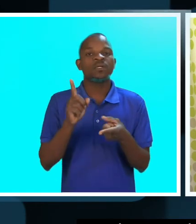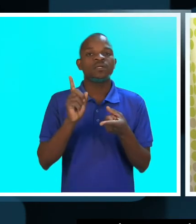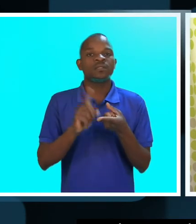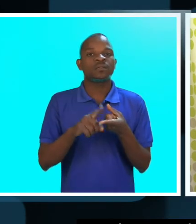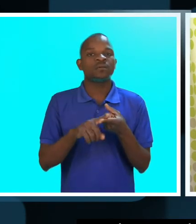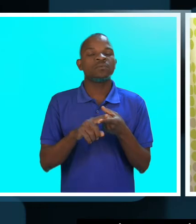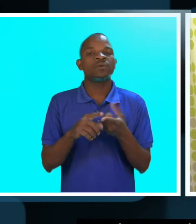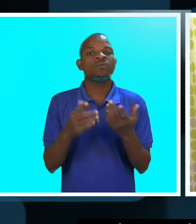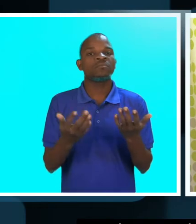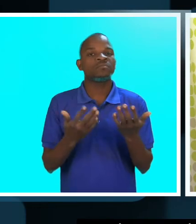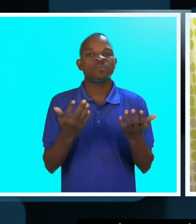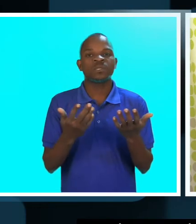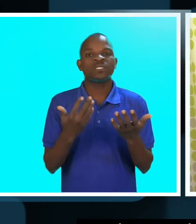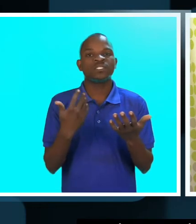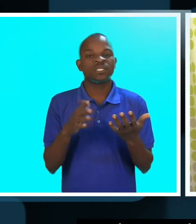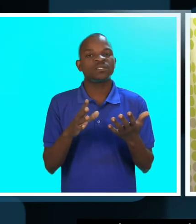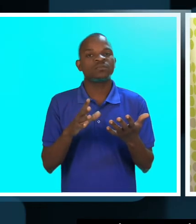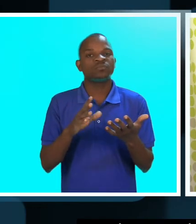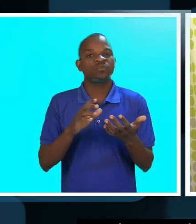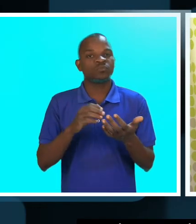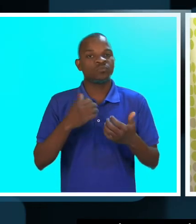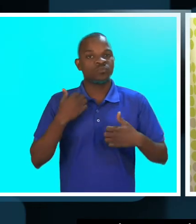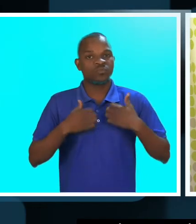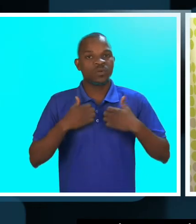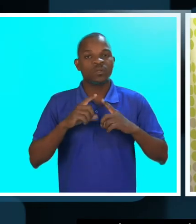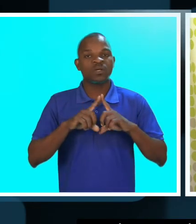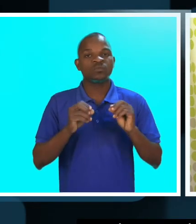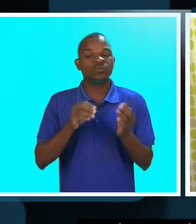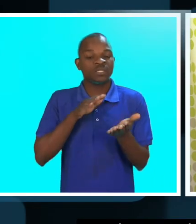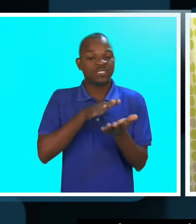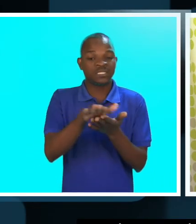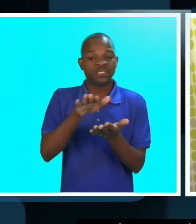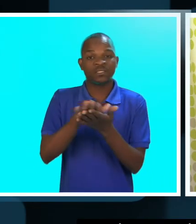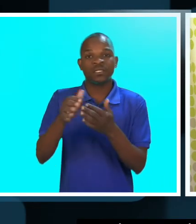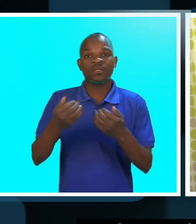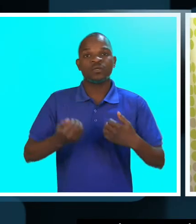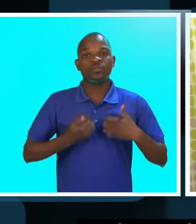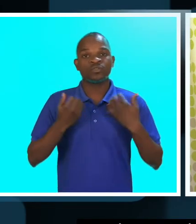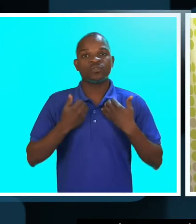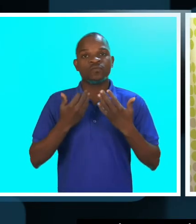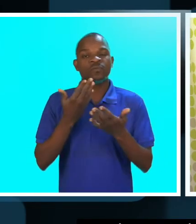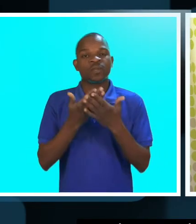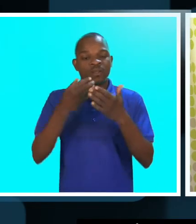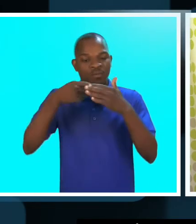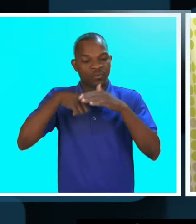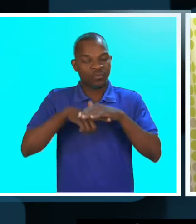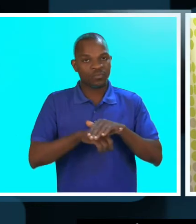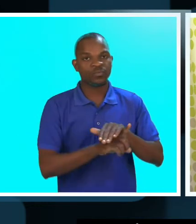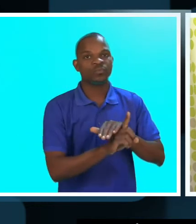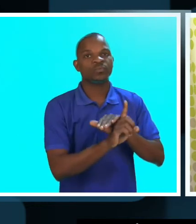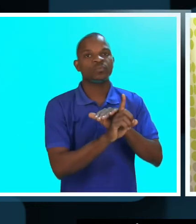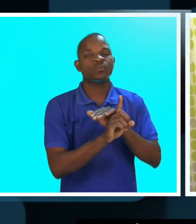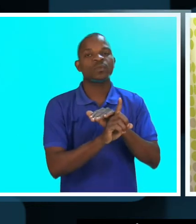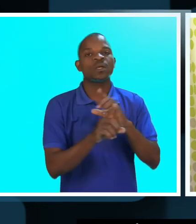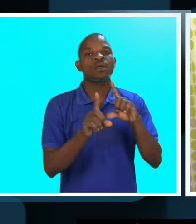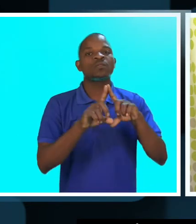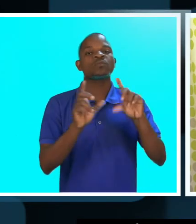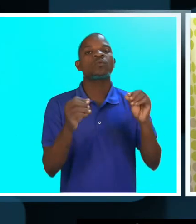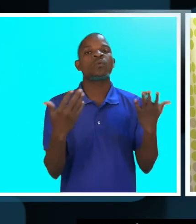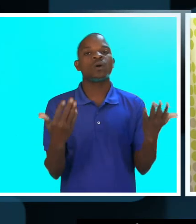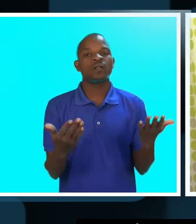procura do mercado de emprego e, não é só, apostamos também na sensibilização de jovens para